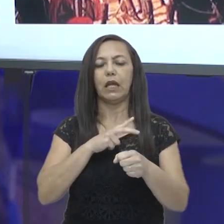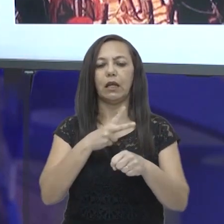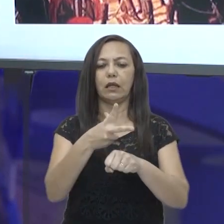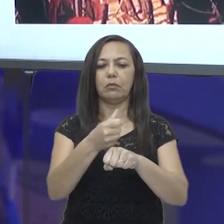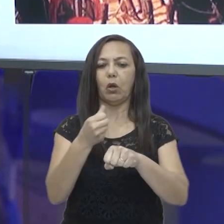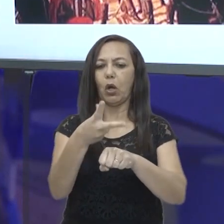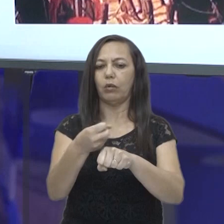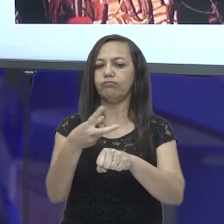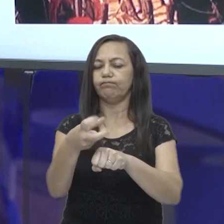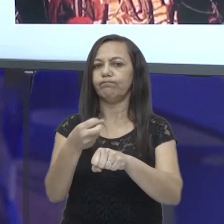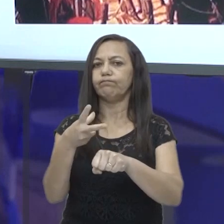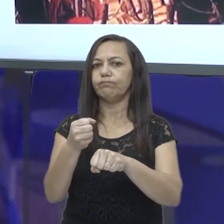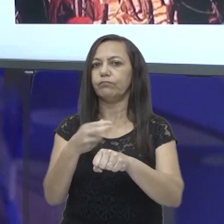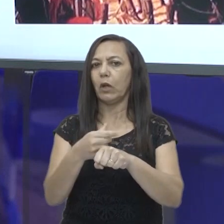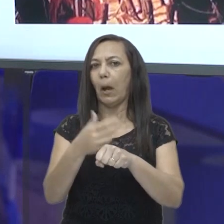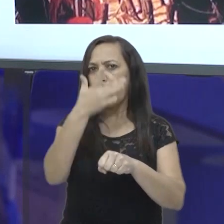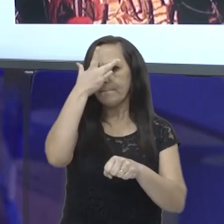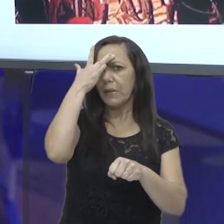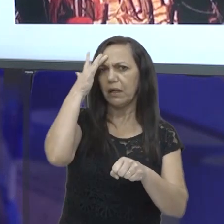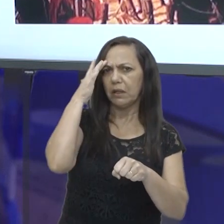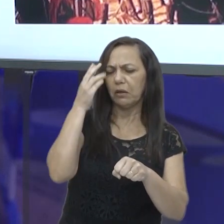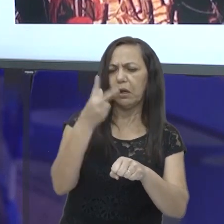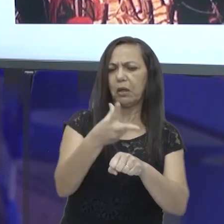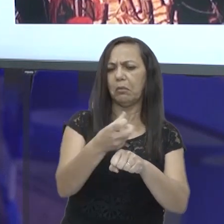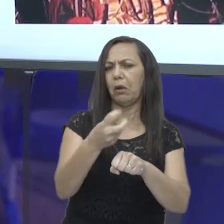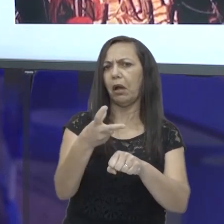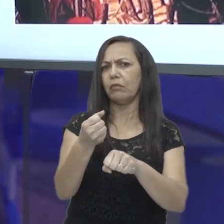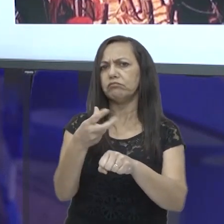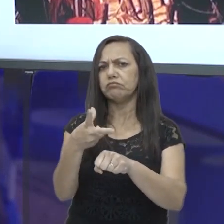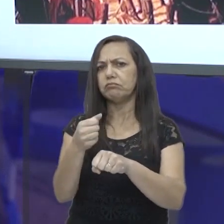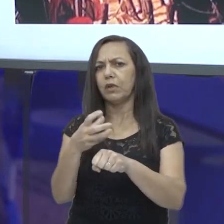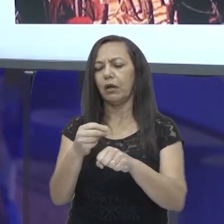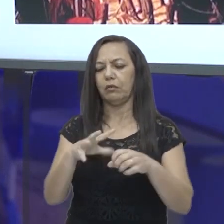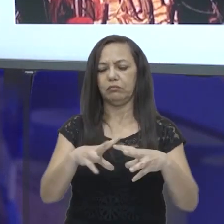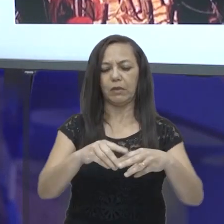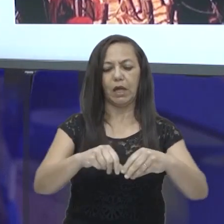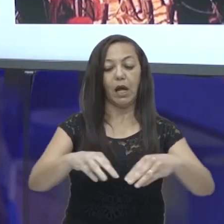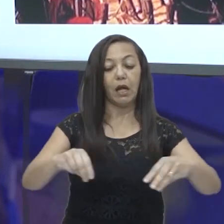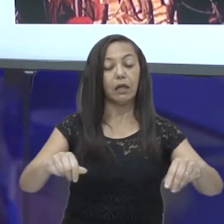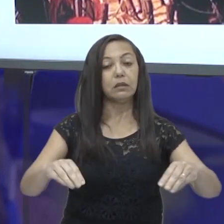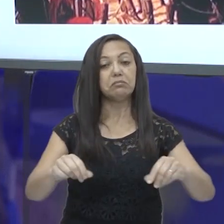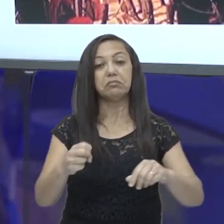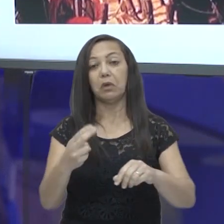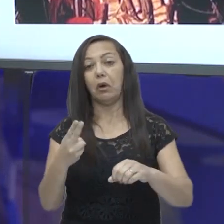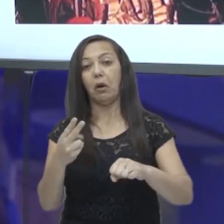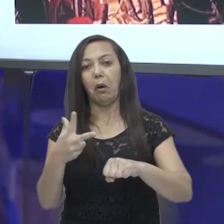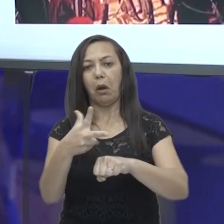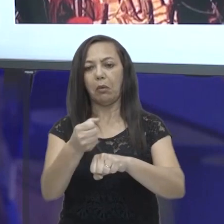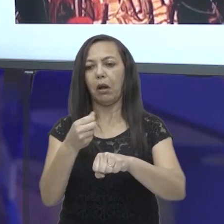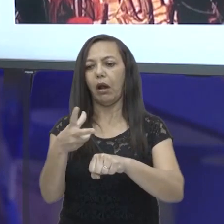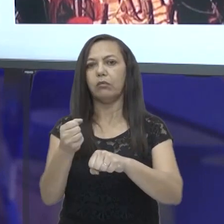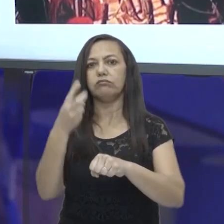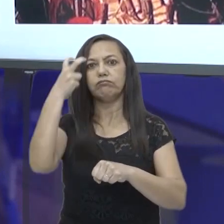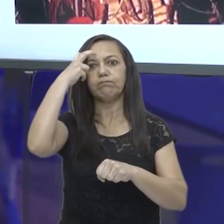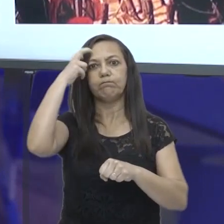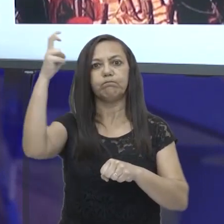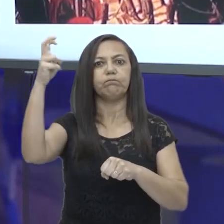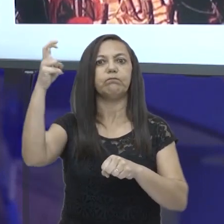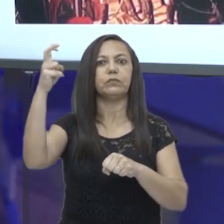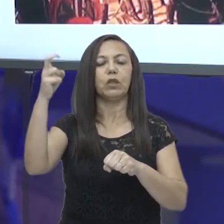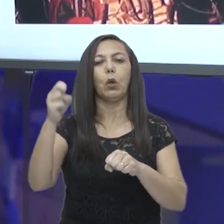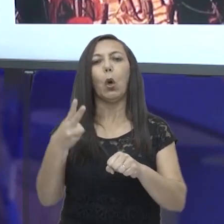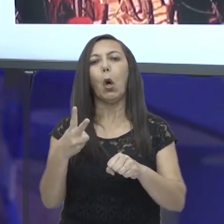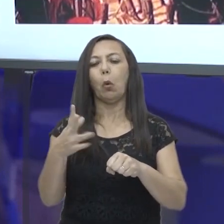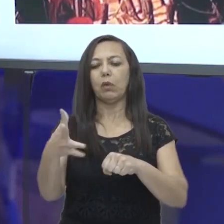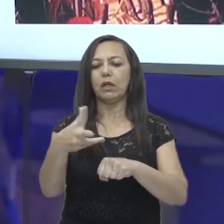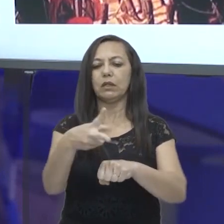exploração. Seja a exploração de pessoas, seja a exploração da terra, seja a exploração da cultura, ou a exploração